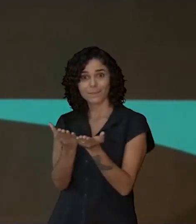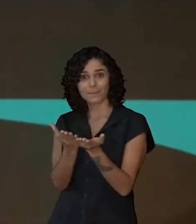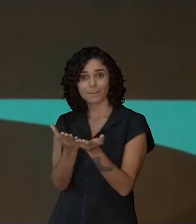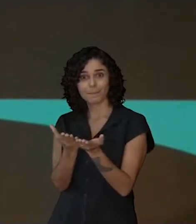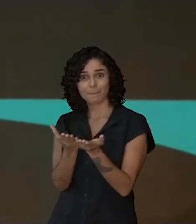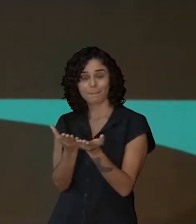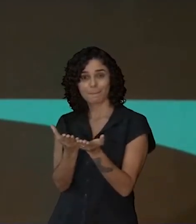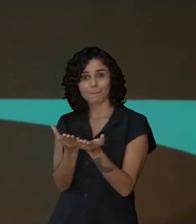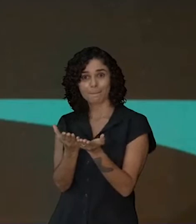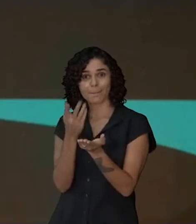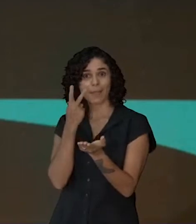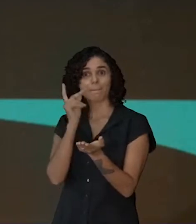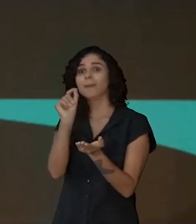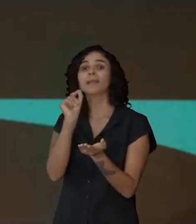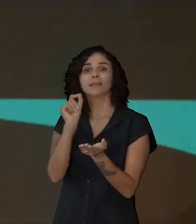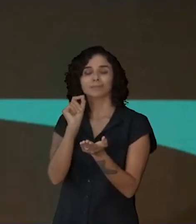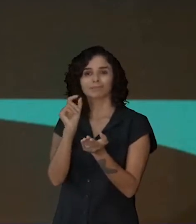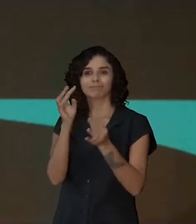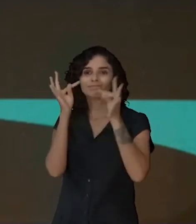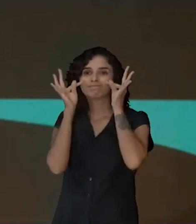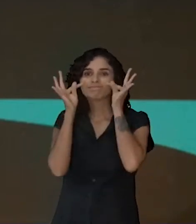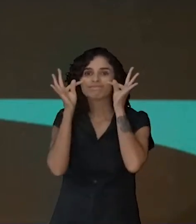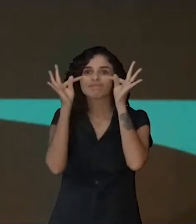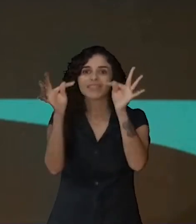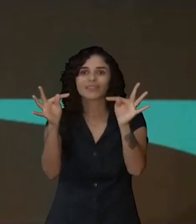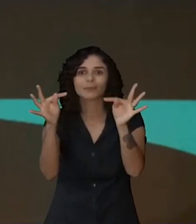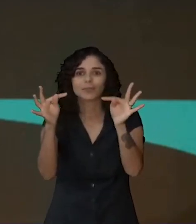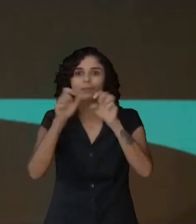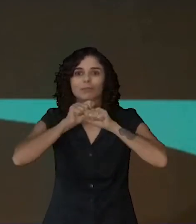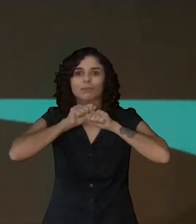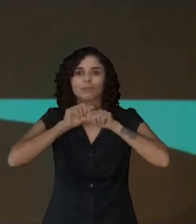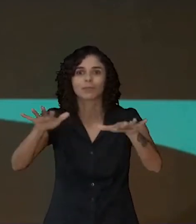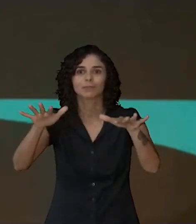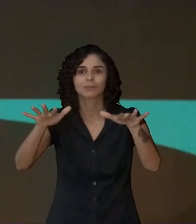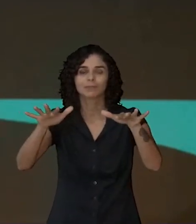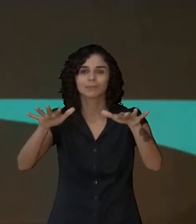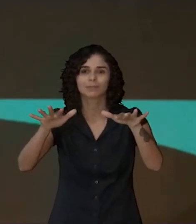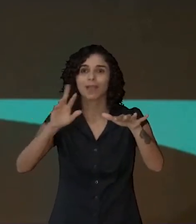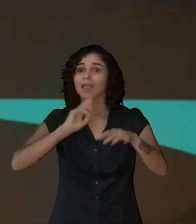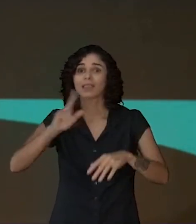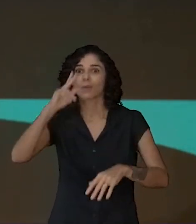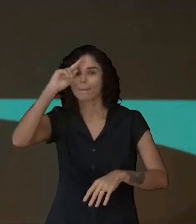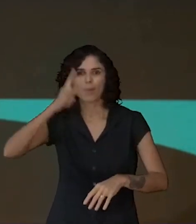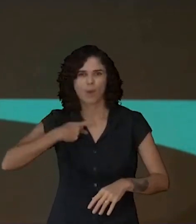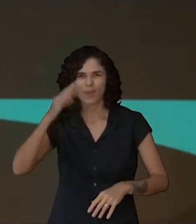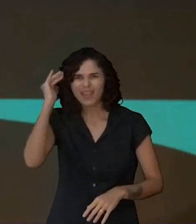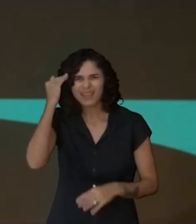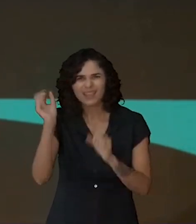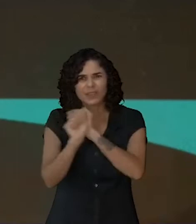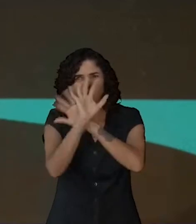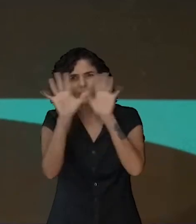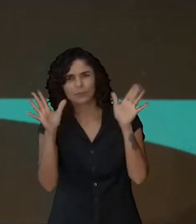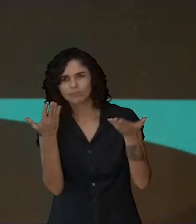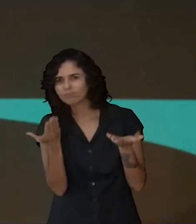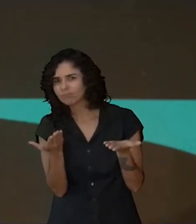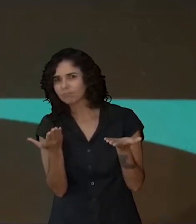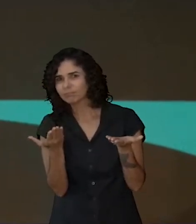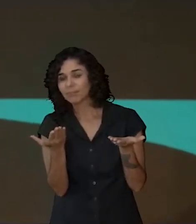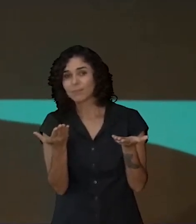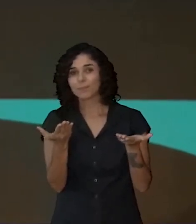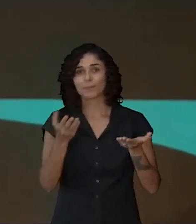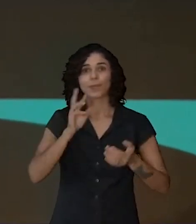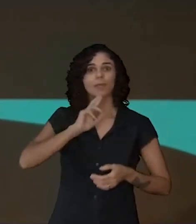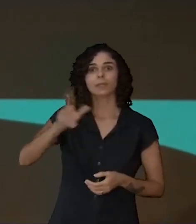é para ser testemunha. É para ser testemunha. Você está entendendo bem? Não é